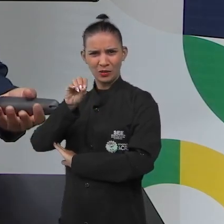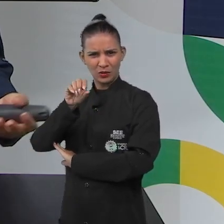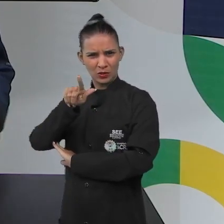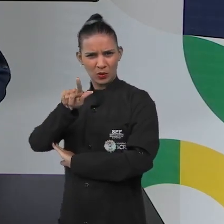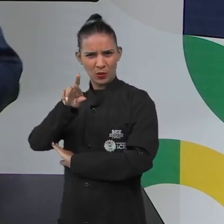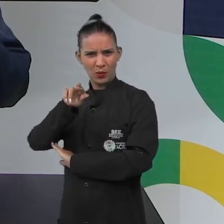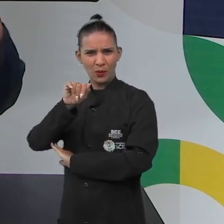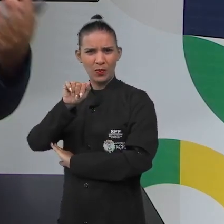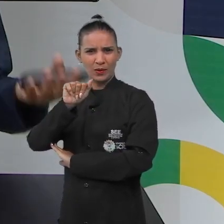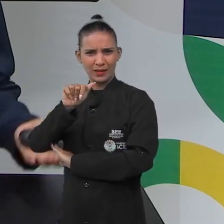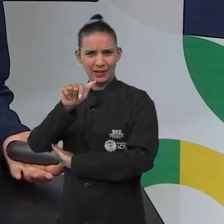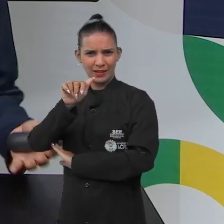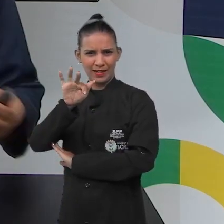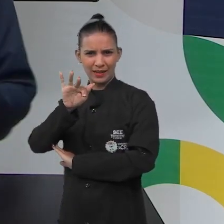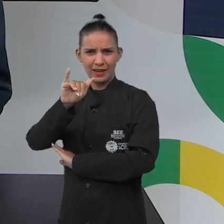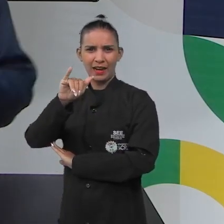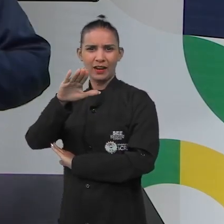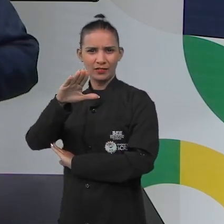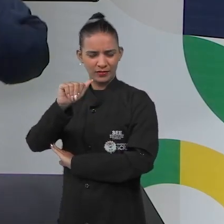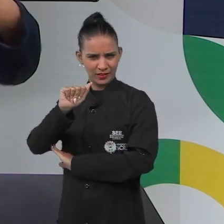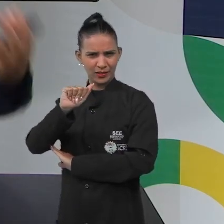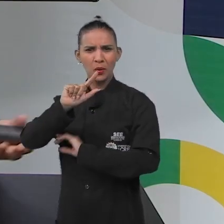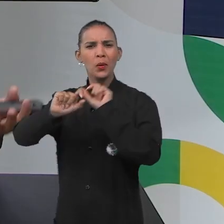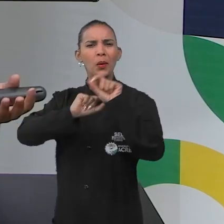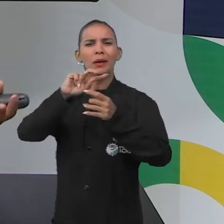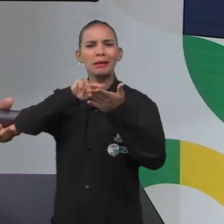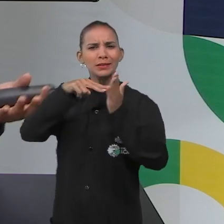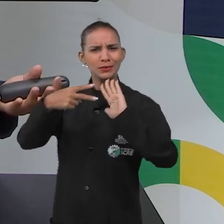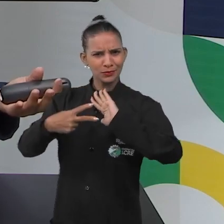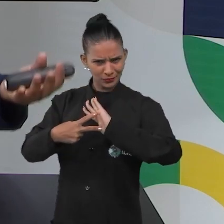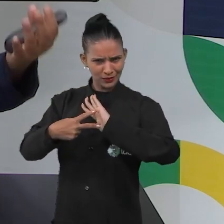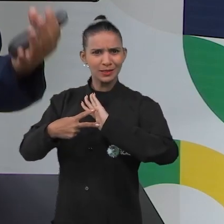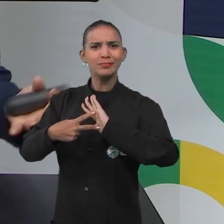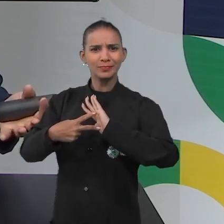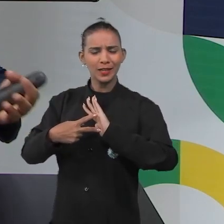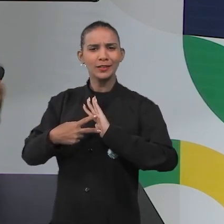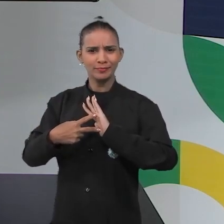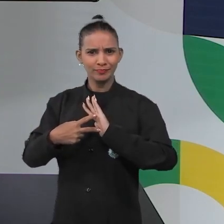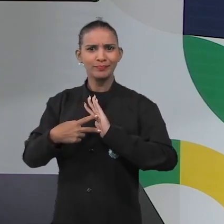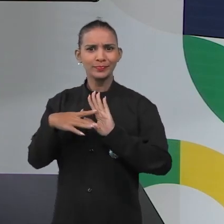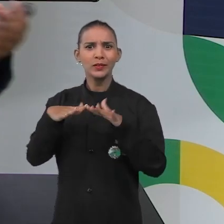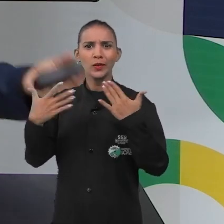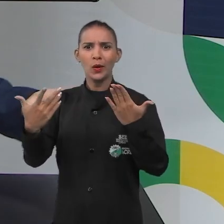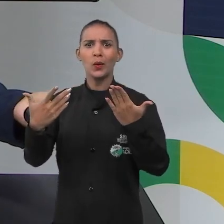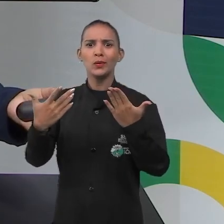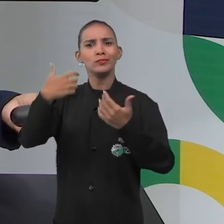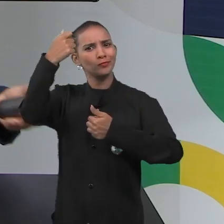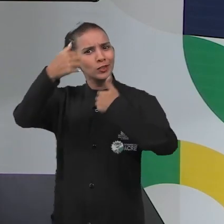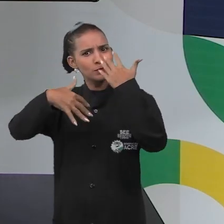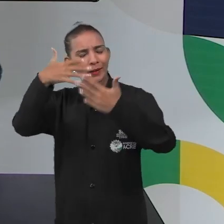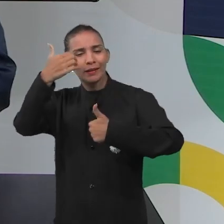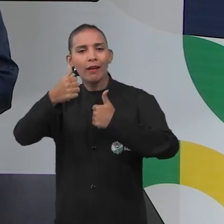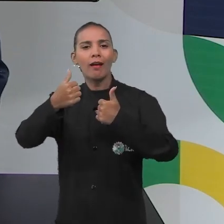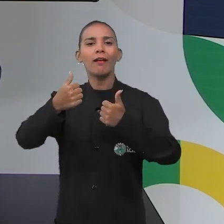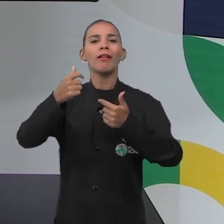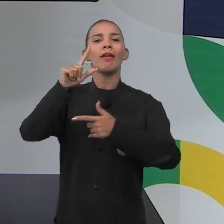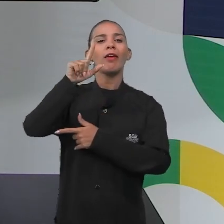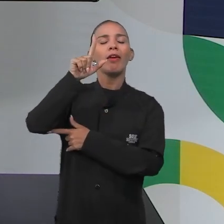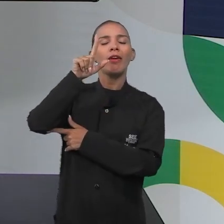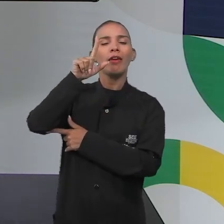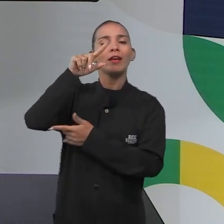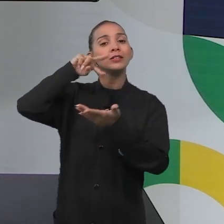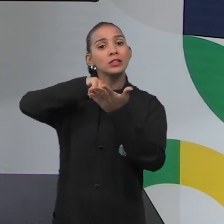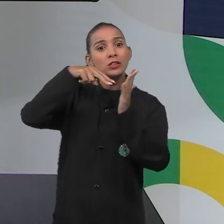é as bacias hidrográficas, o que são as bacias hidrográficas. Então, bacias hidrográficas compreendem